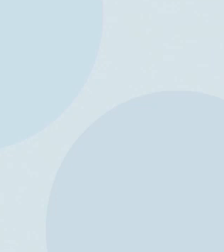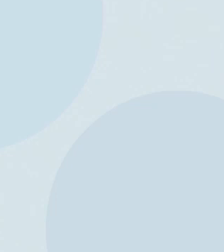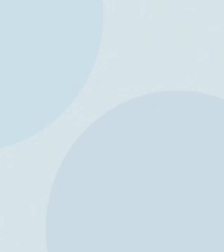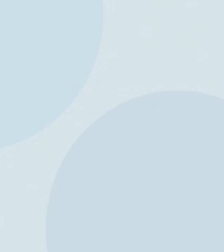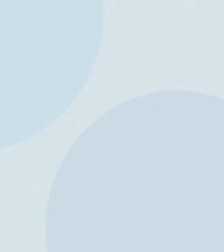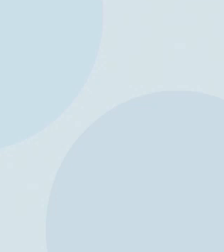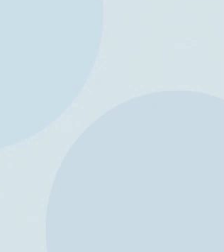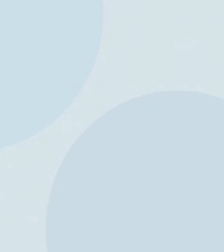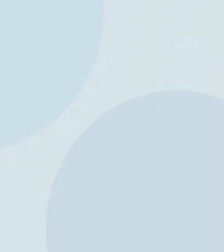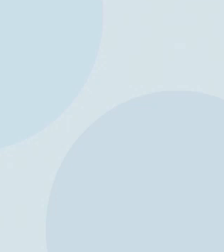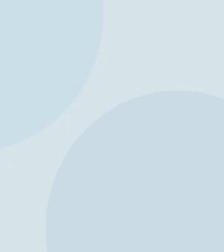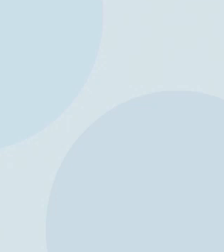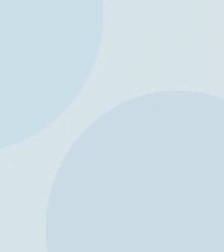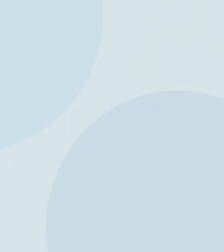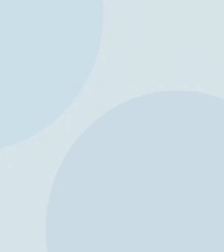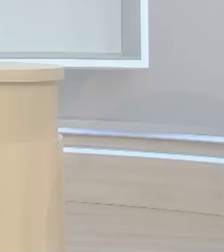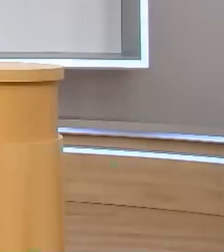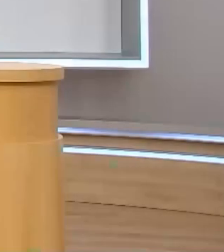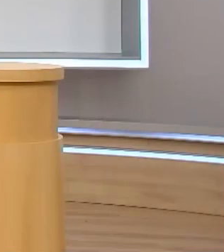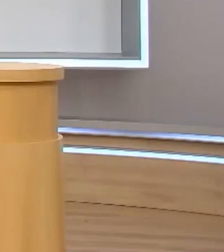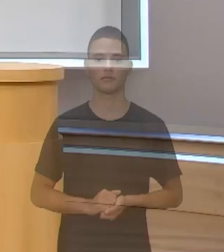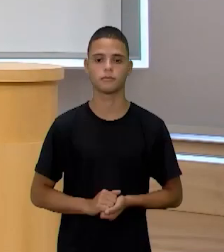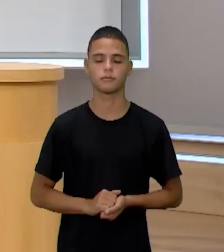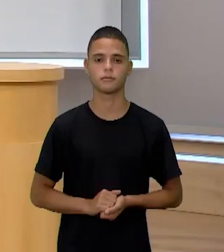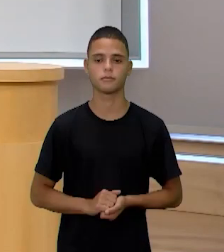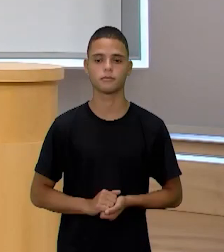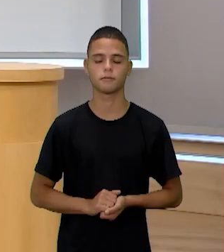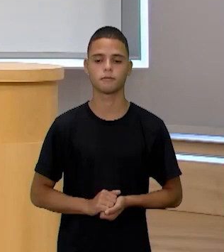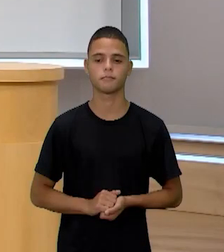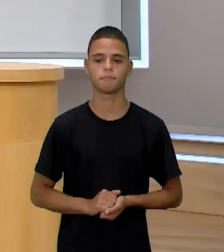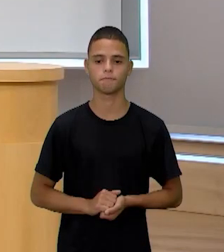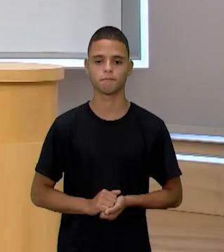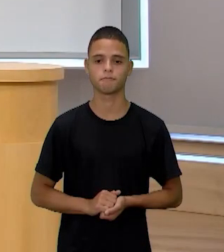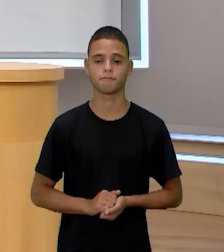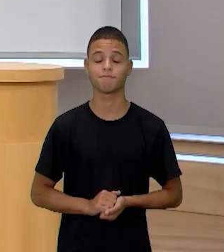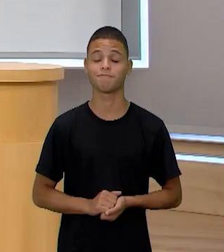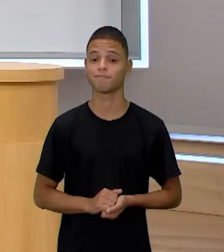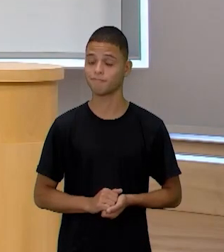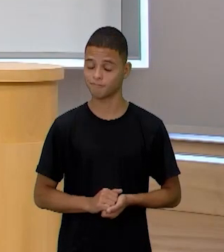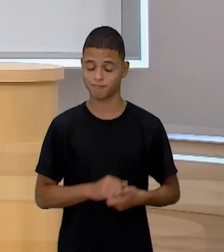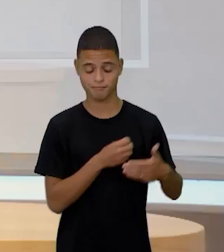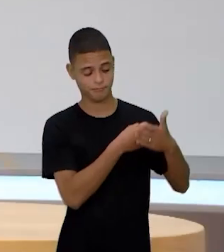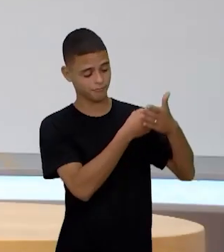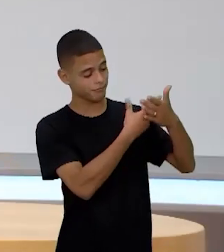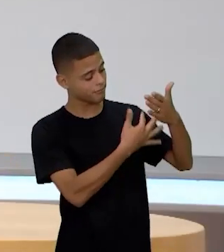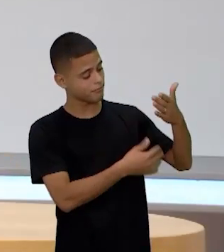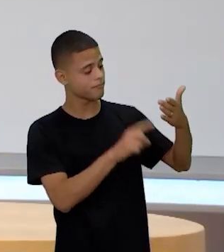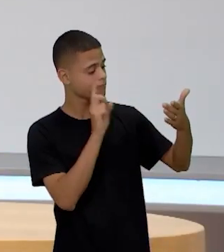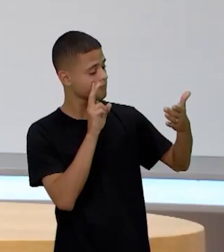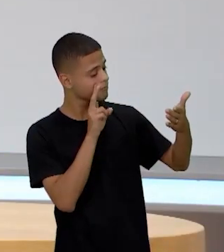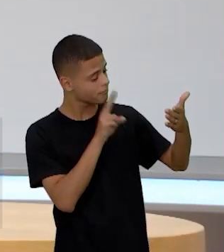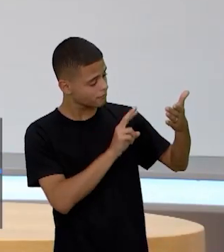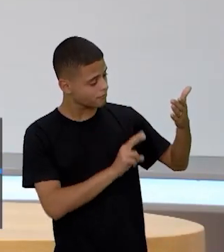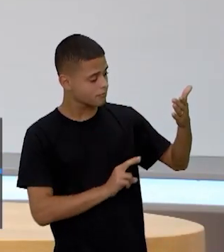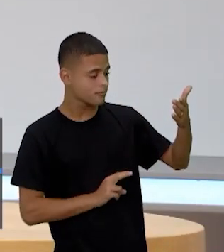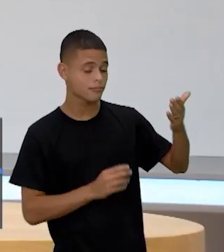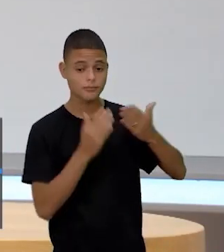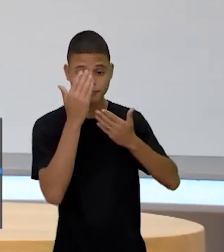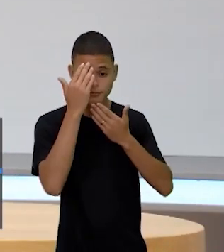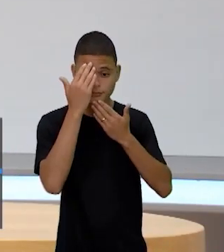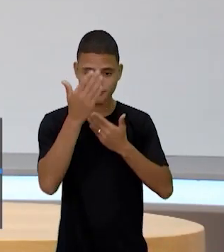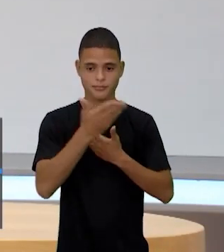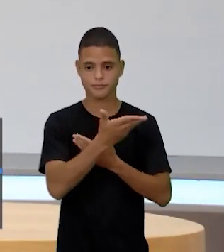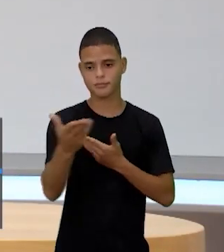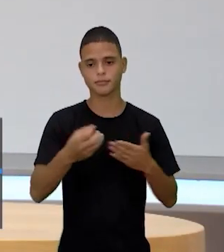na. Let me tell you na na. Estava aqui conferindo o chat, obrigado pela participação de